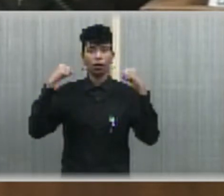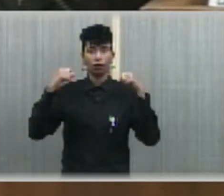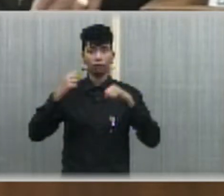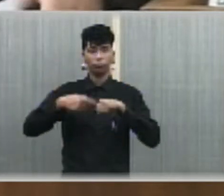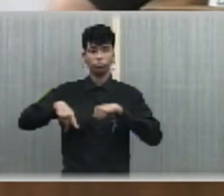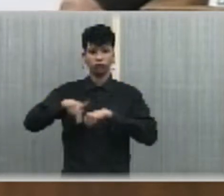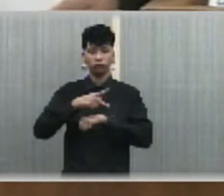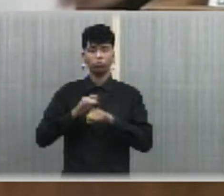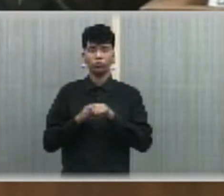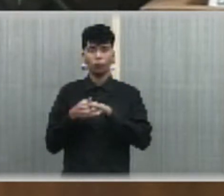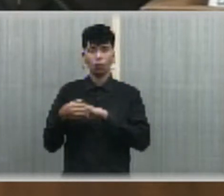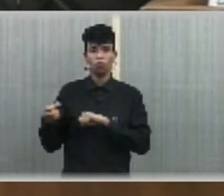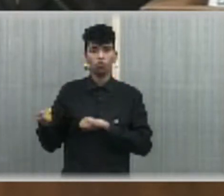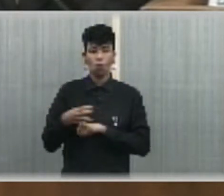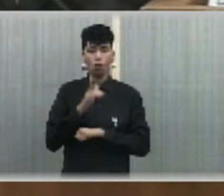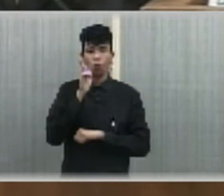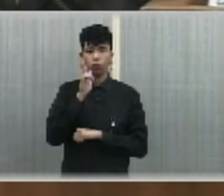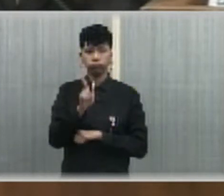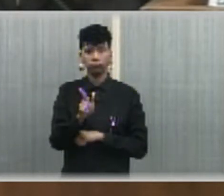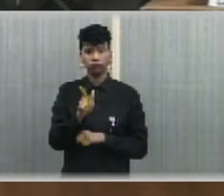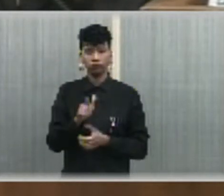Nova Conquista.